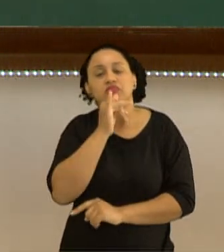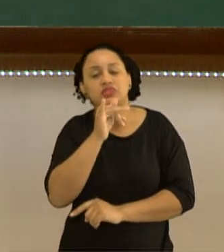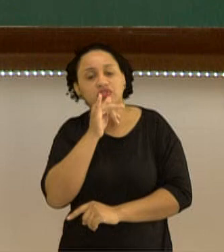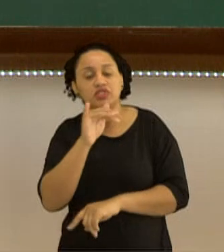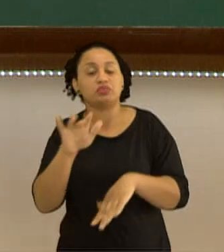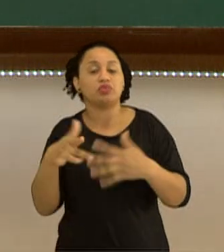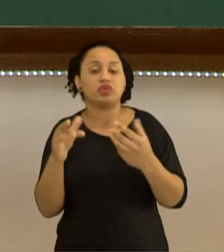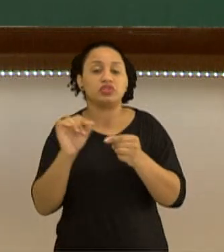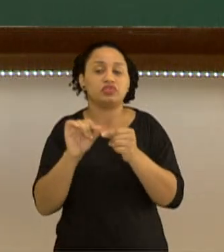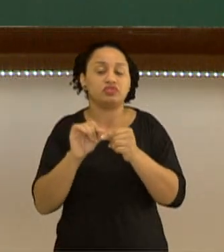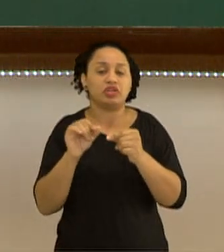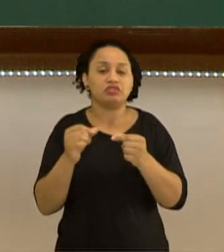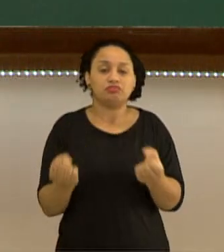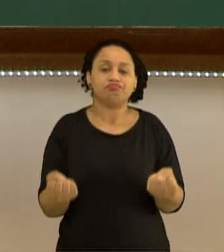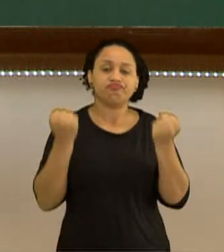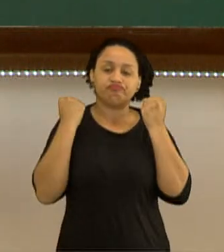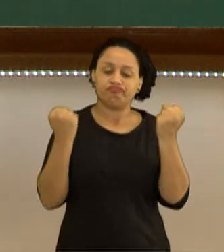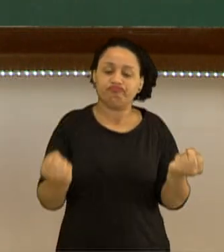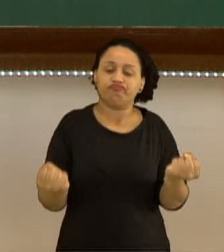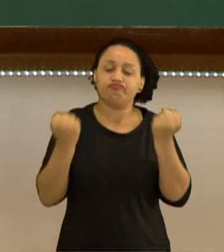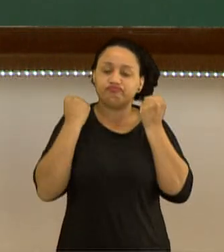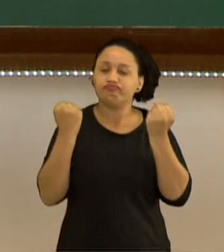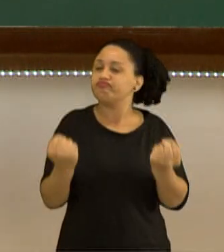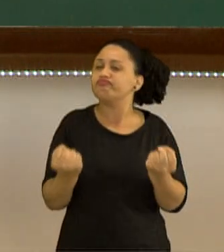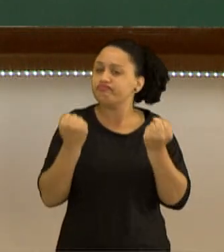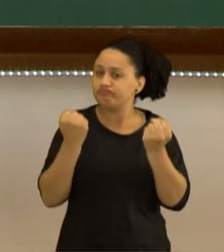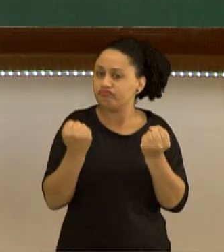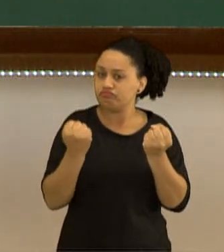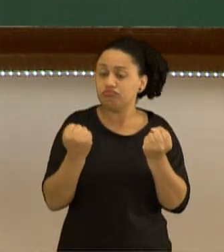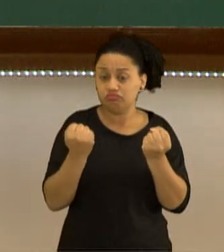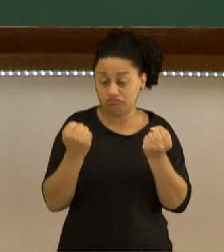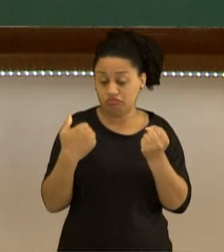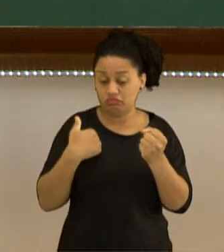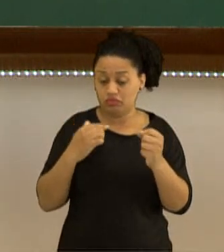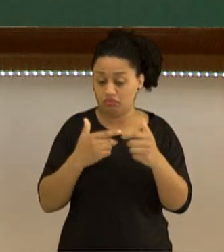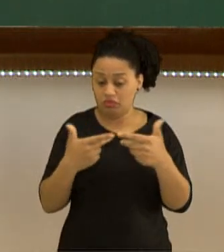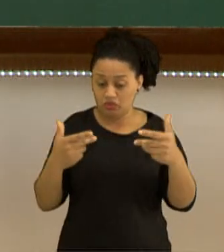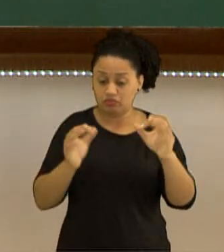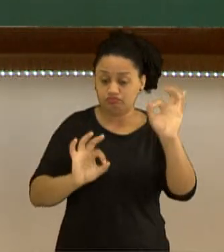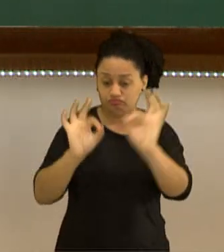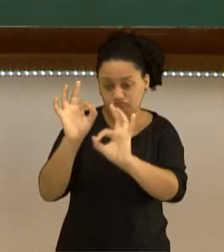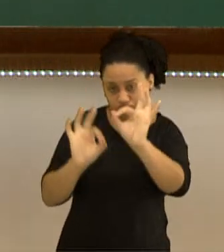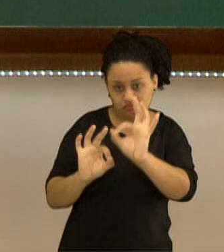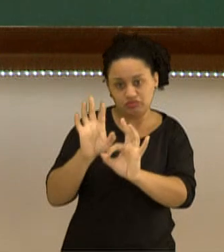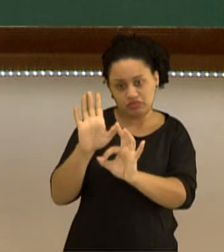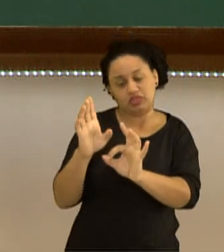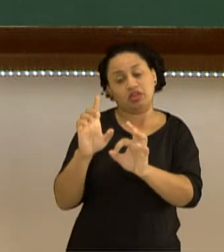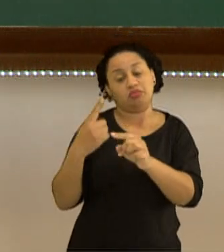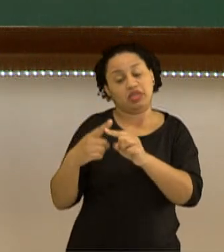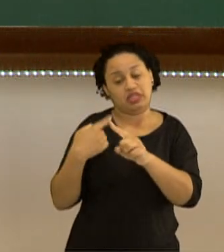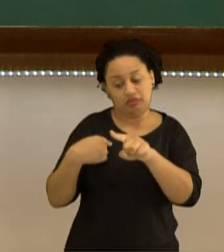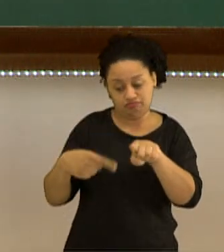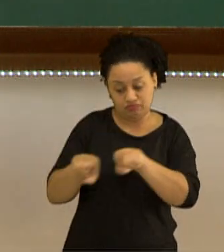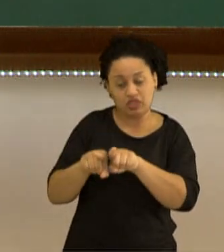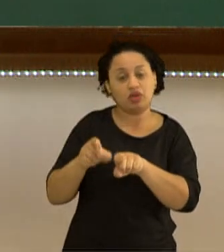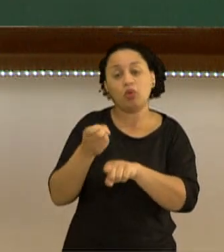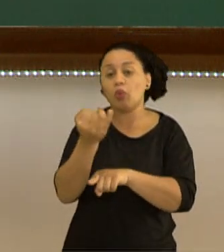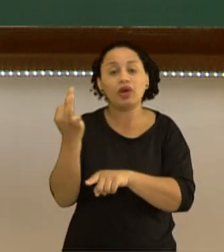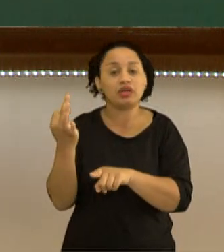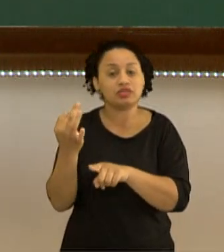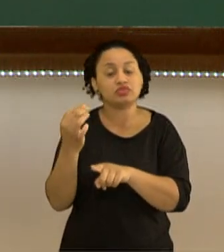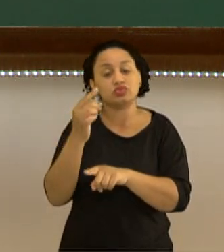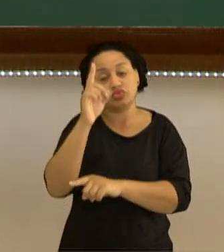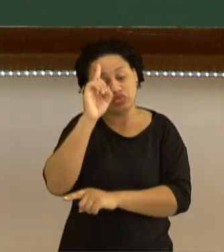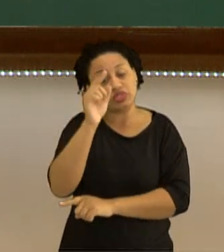realiza-se musculação. É uma atividade programada porque existe a frequência, ou seja, quantos dias